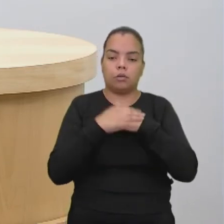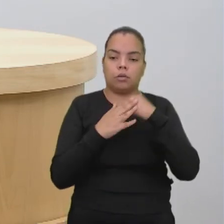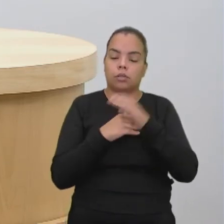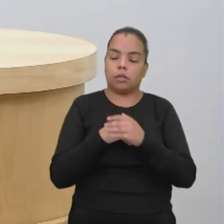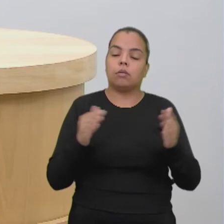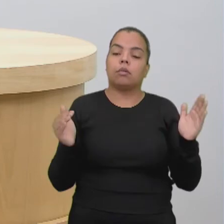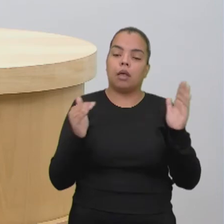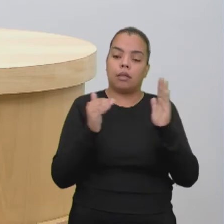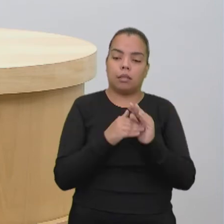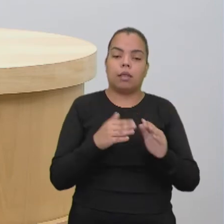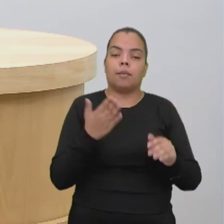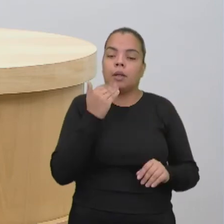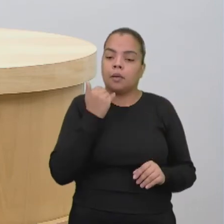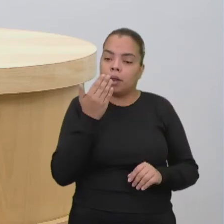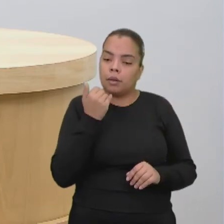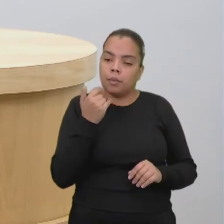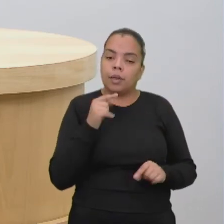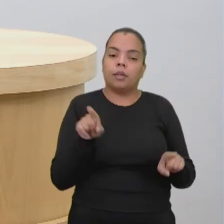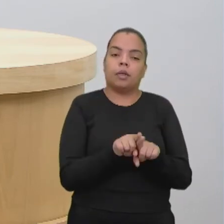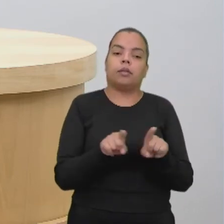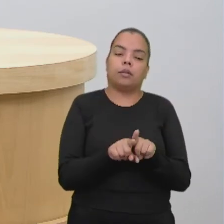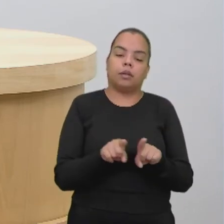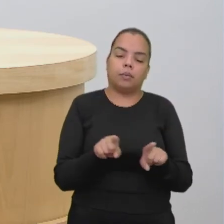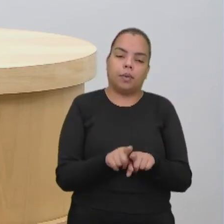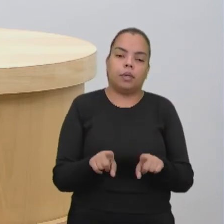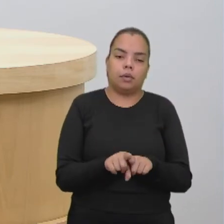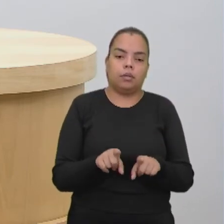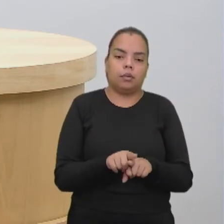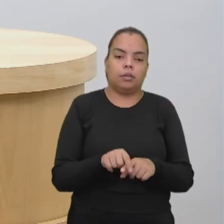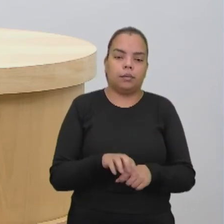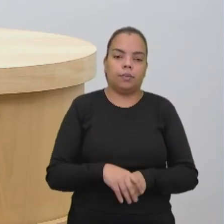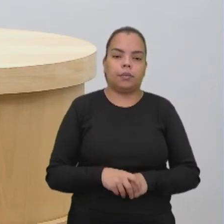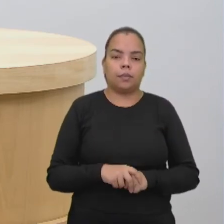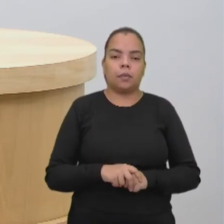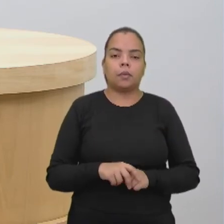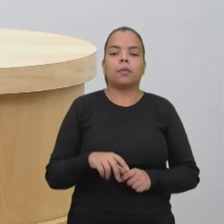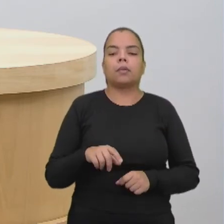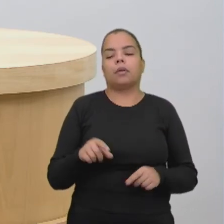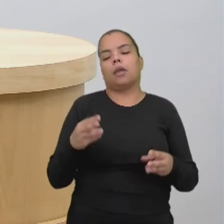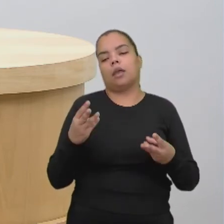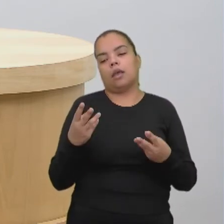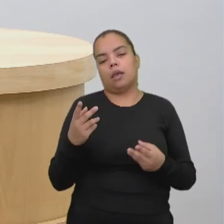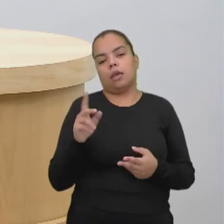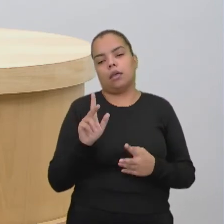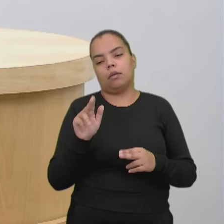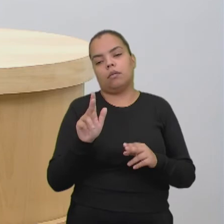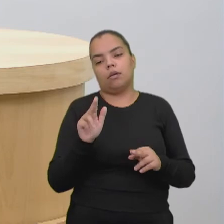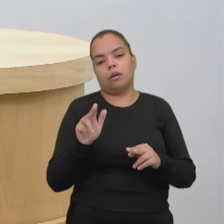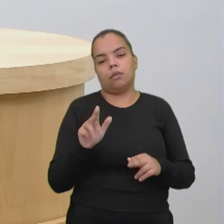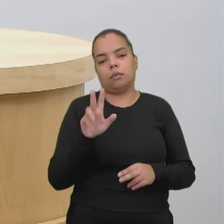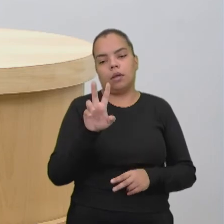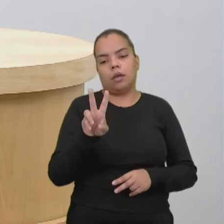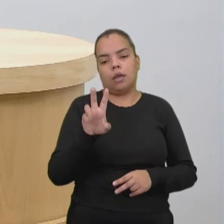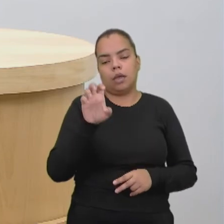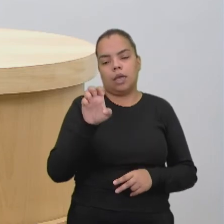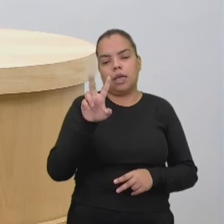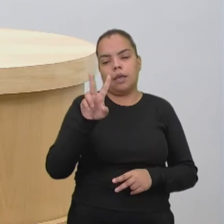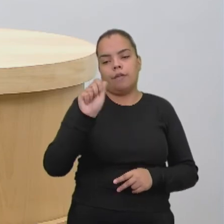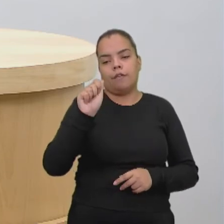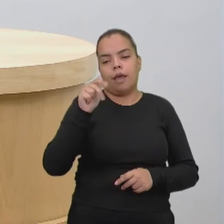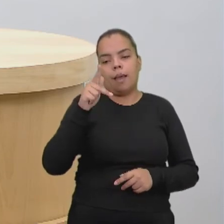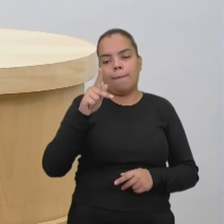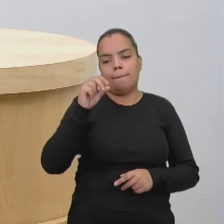alimento, né, como é o caso aí da obtenção aí, né, dos evaporitos aí da sal-gema, que nós retiramos o sal. Então até